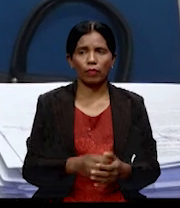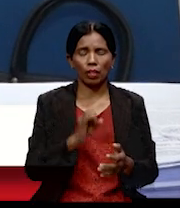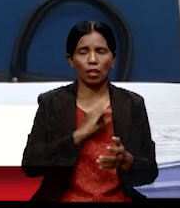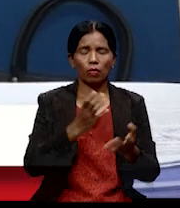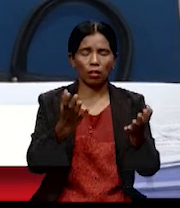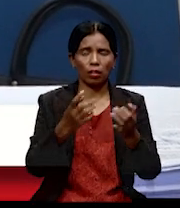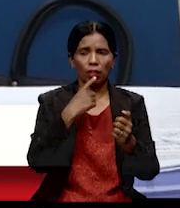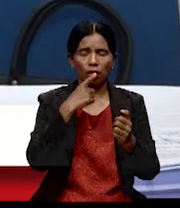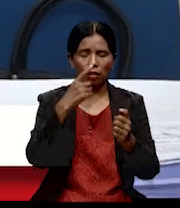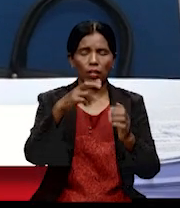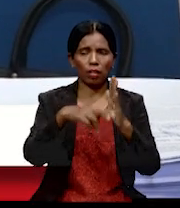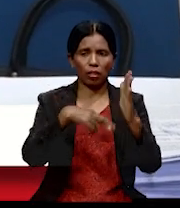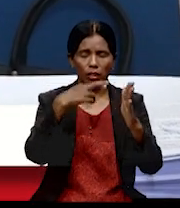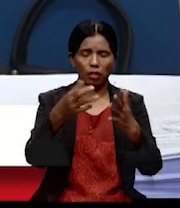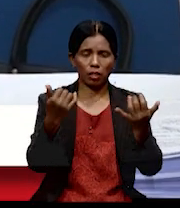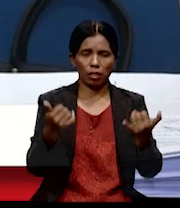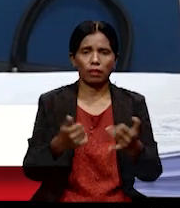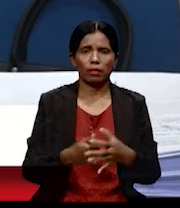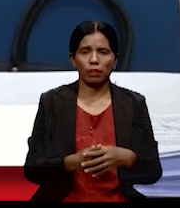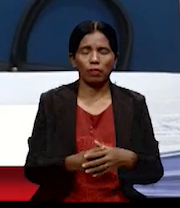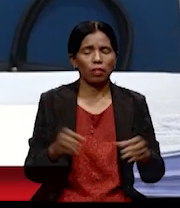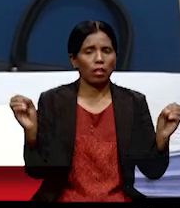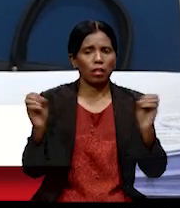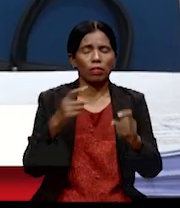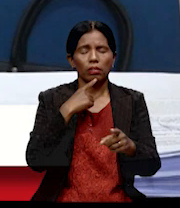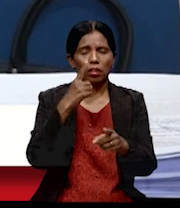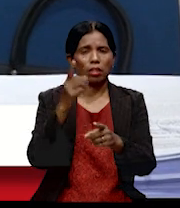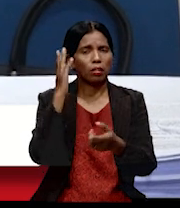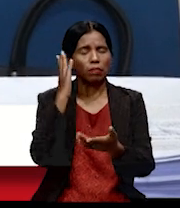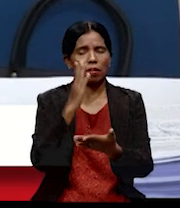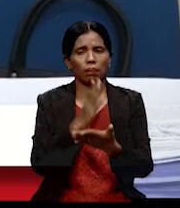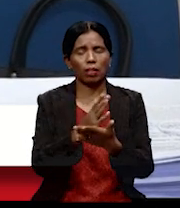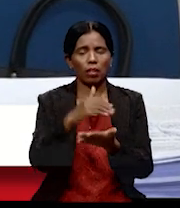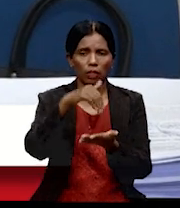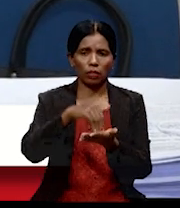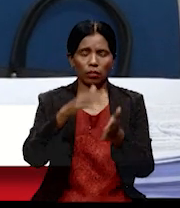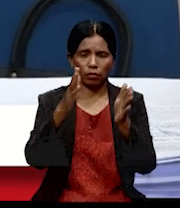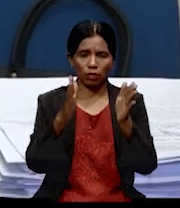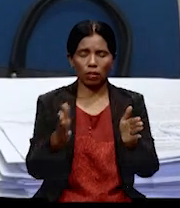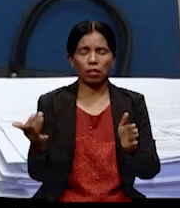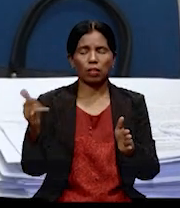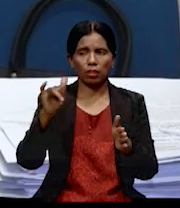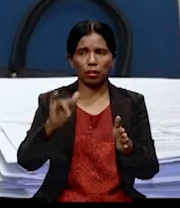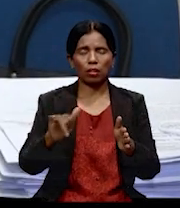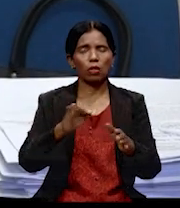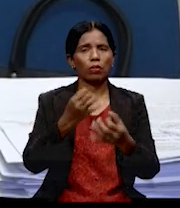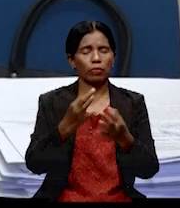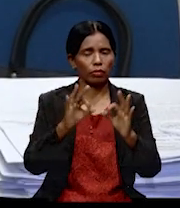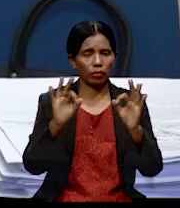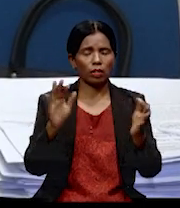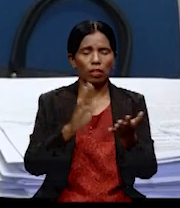circular dene la oj dehan atu bandu alunu Sira nebe hutu insinu basic